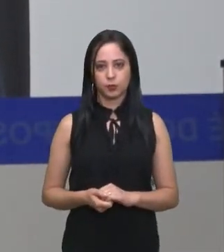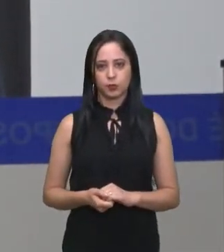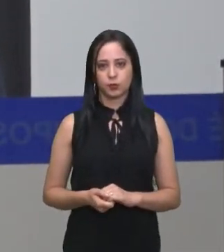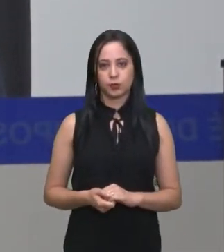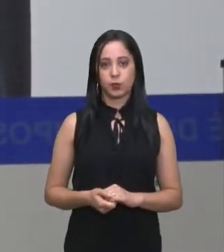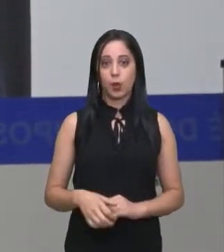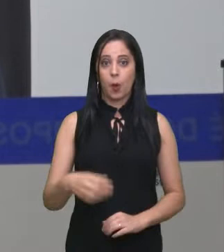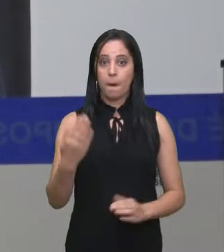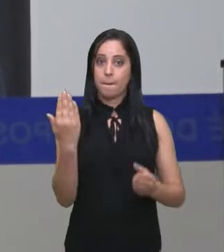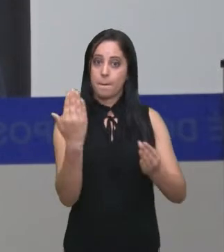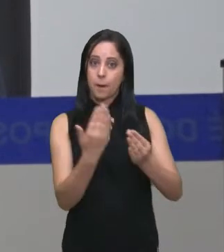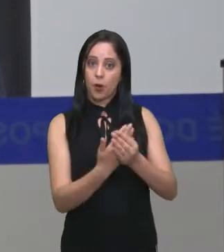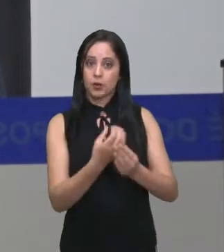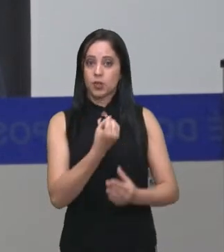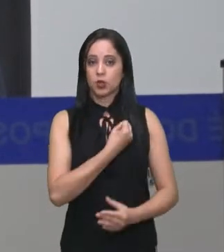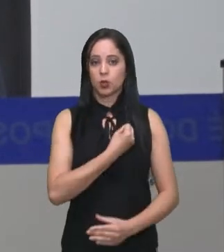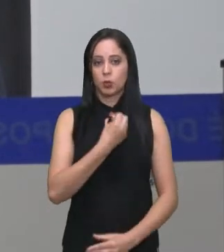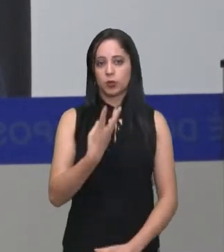Processo número